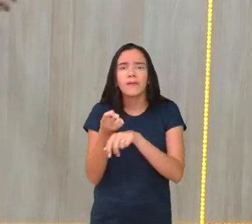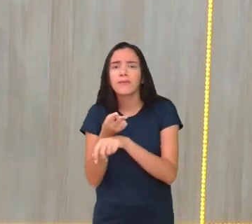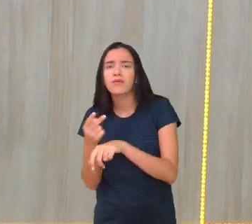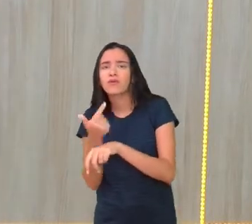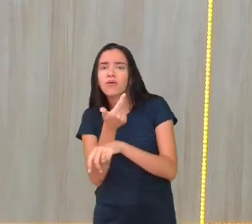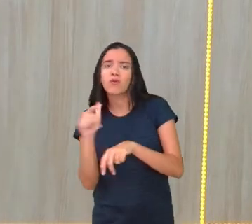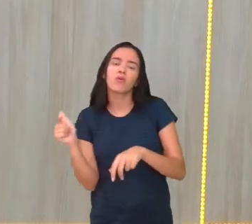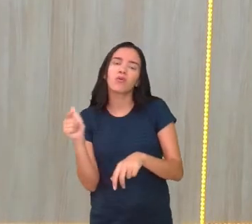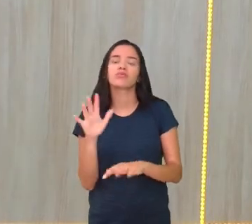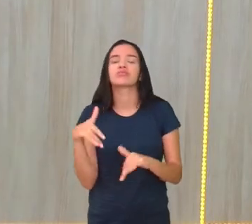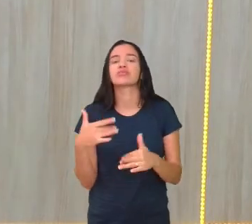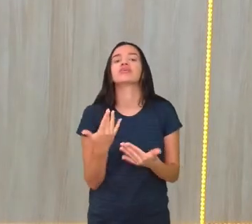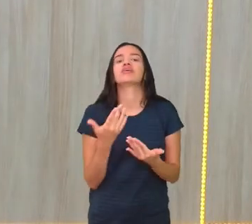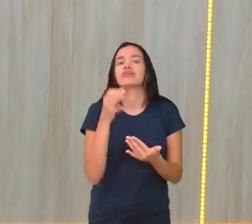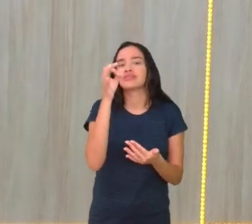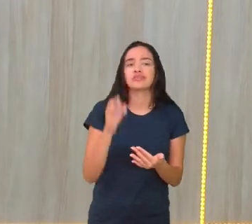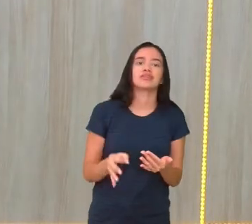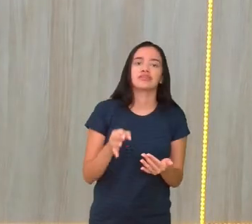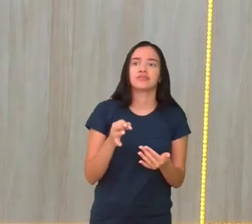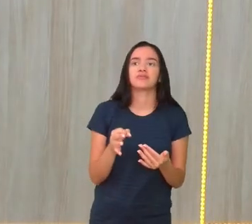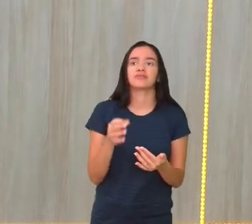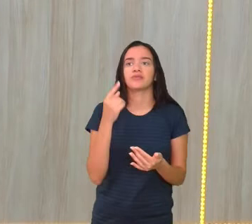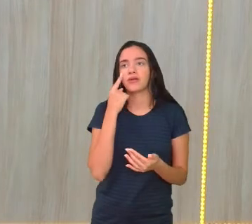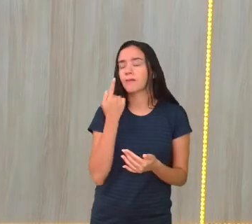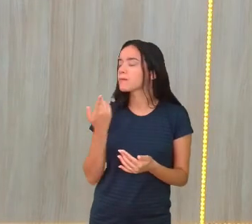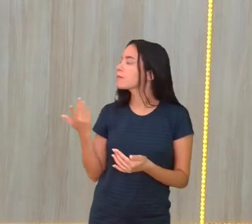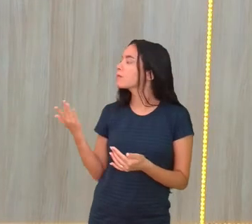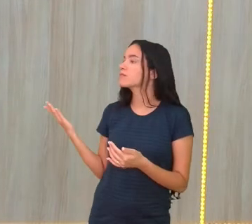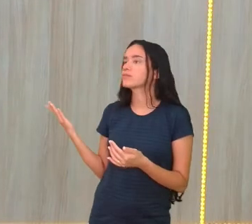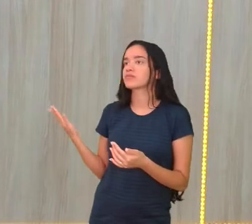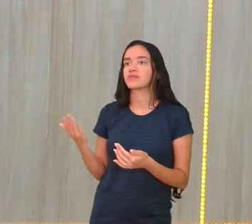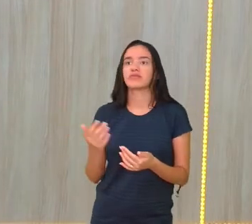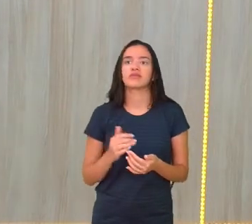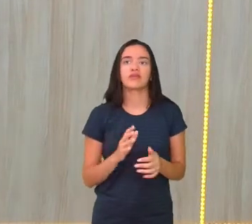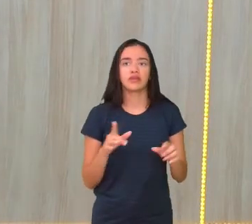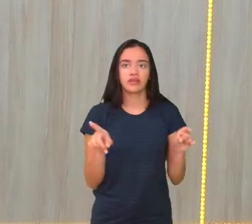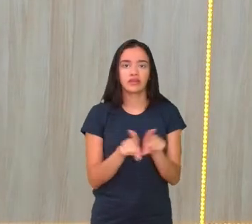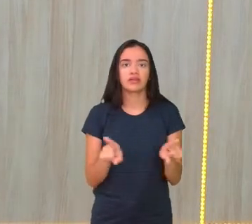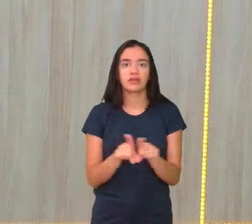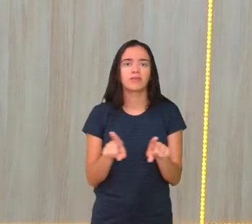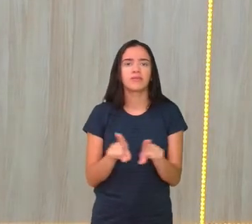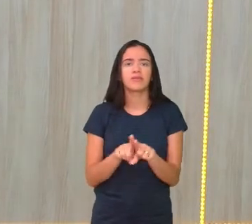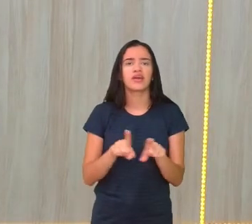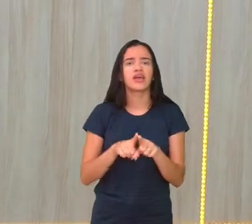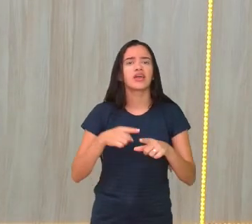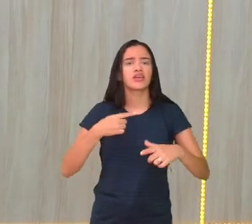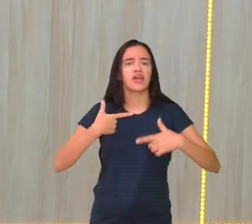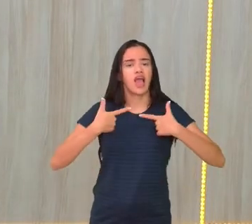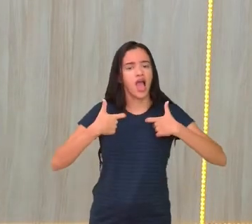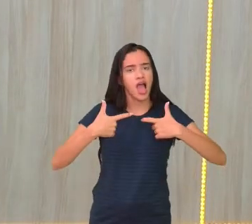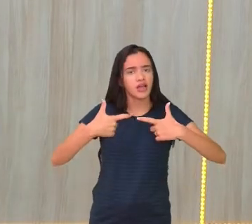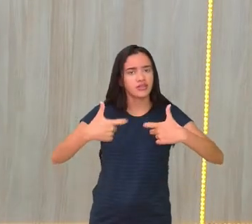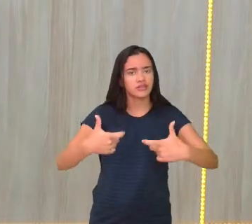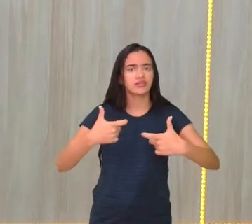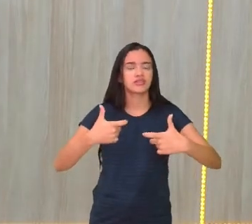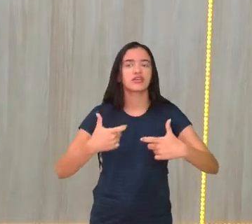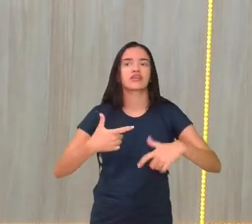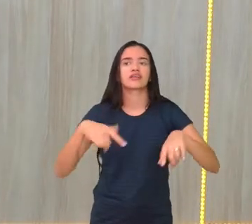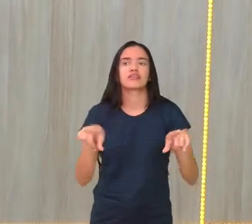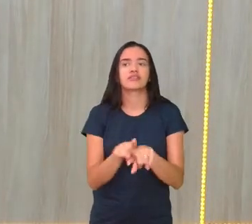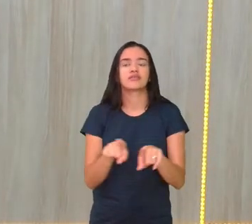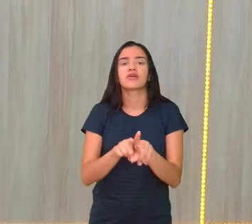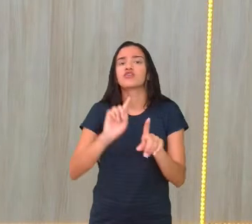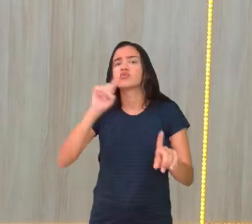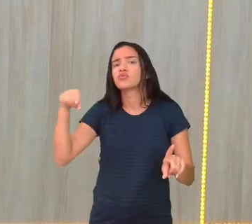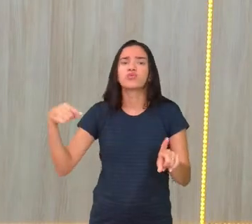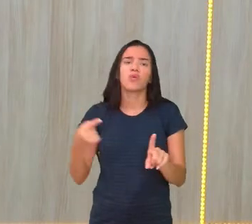terras para ocupar, certo? E ocupava aí esse pessoal. E as guerras para ocupar e prestigiar os nobres, também um